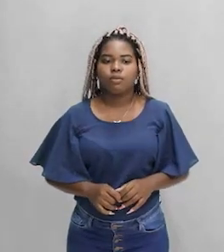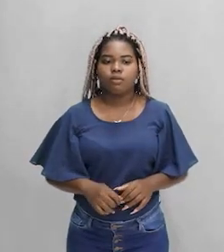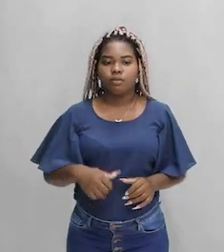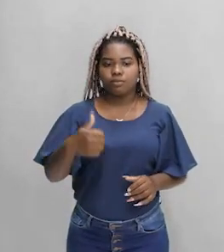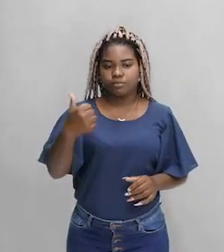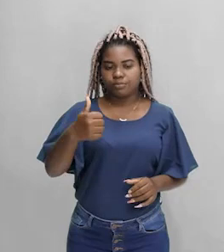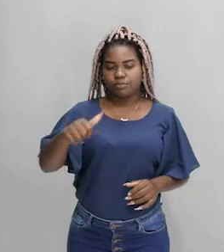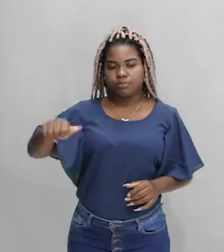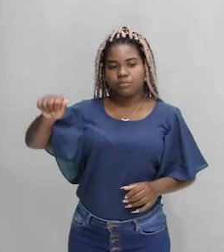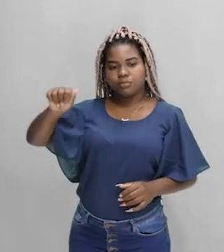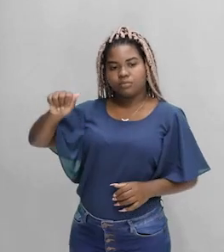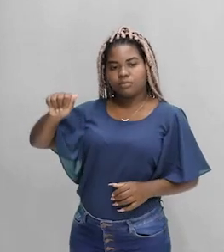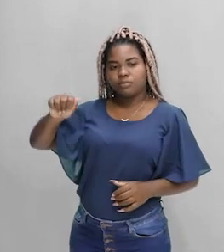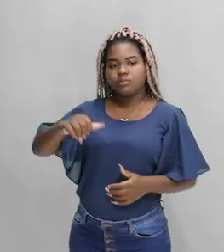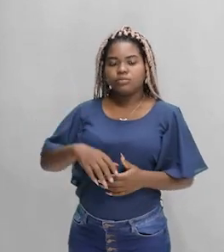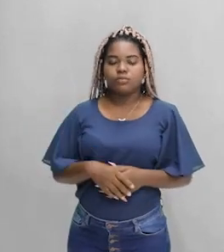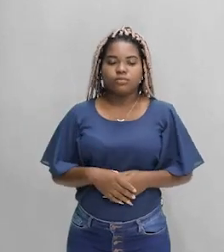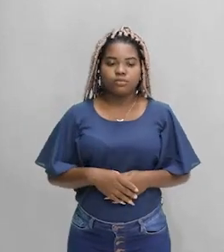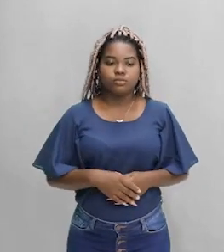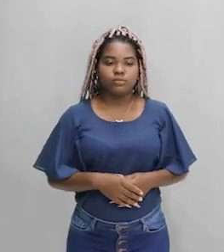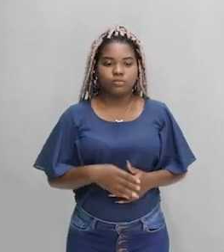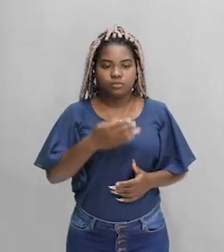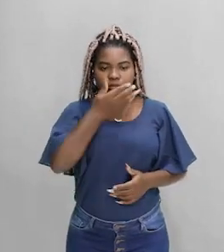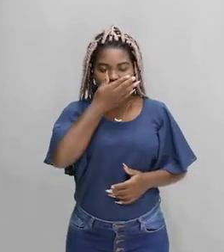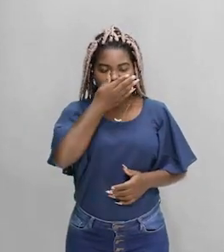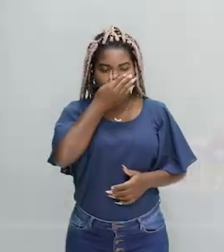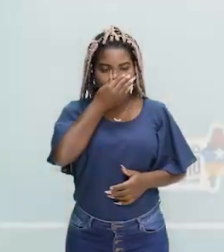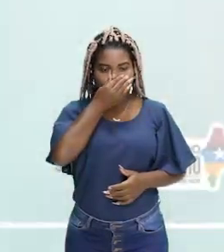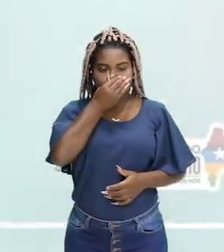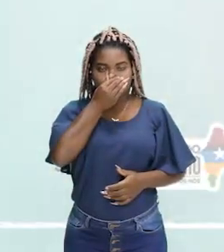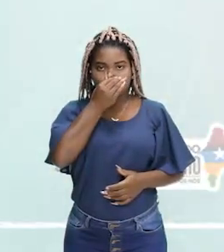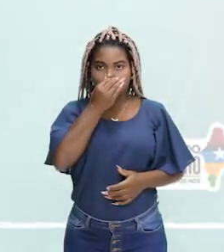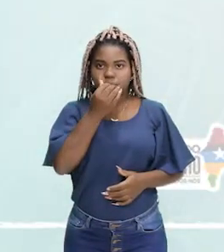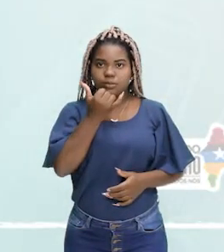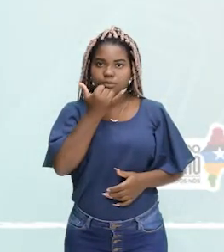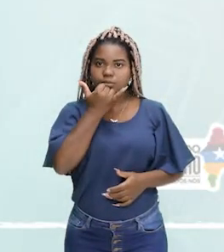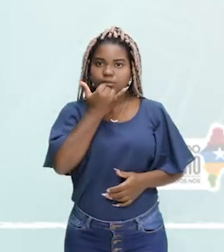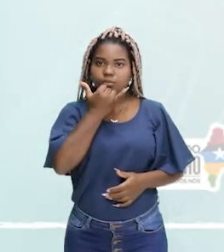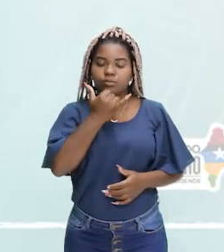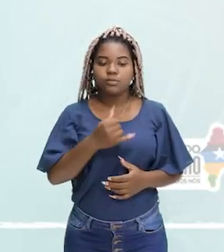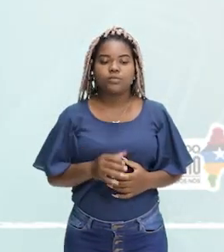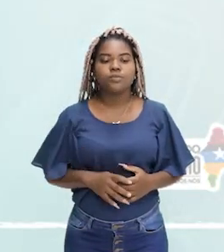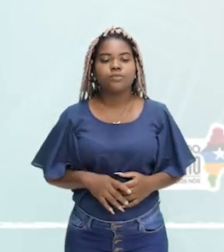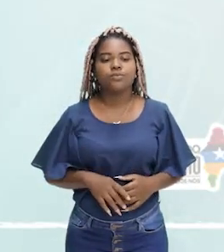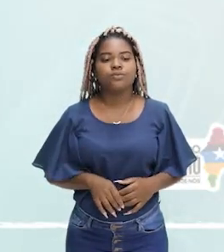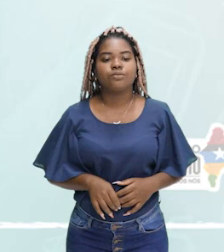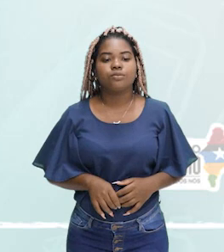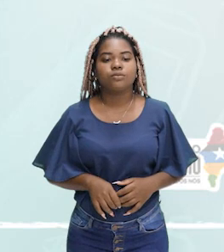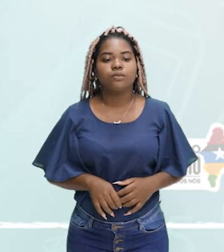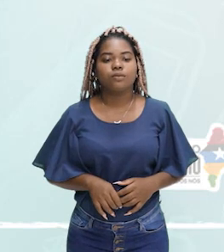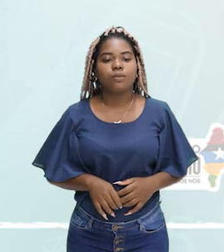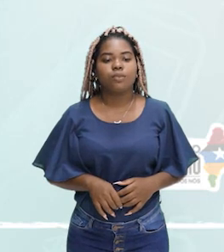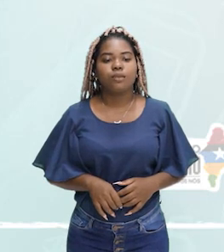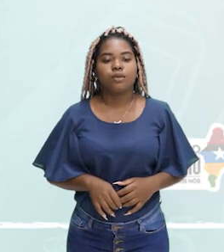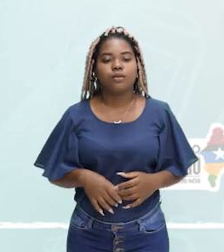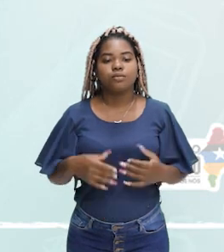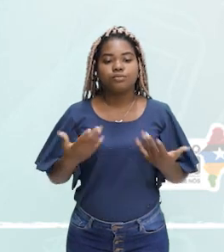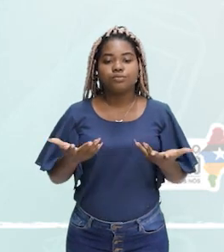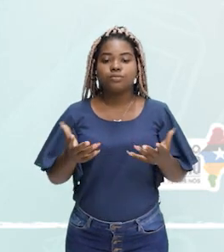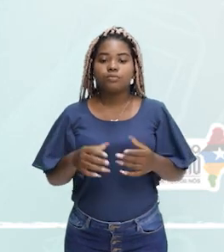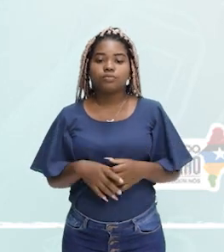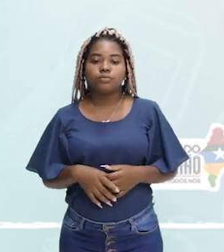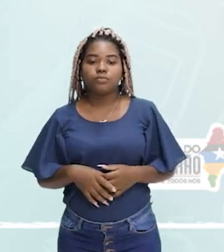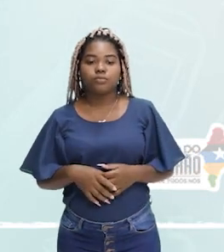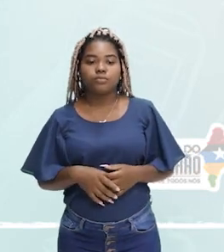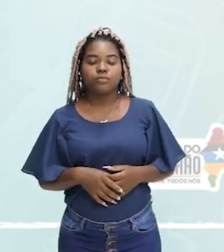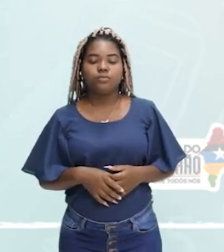exemplo. Aqui, o nosso objetivo é verificar quais dessas sentenças elas